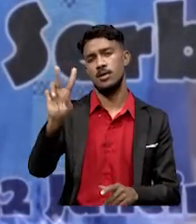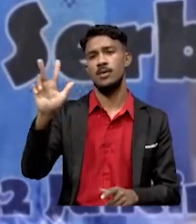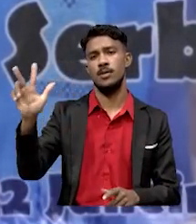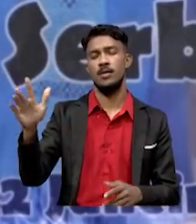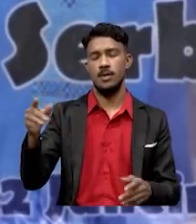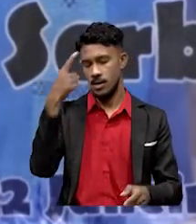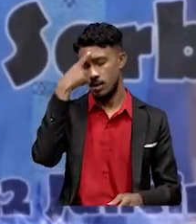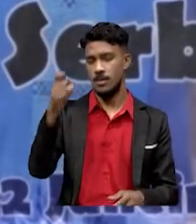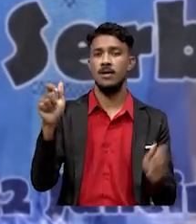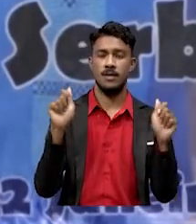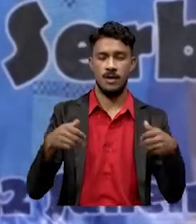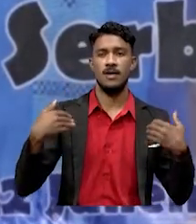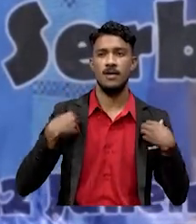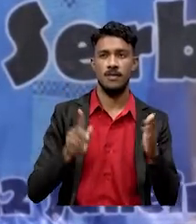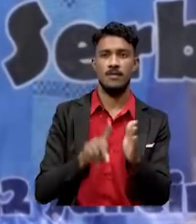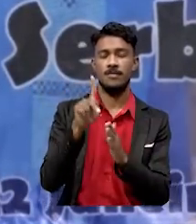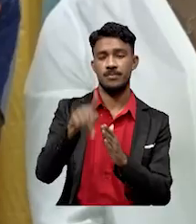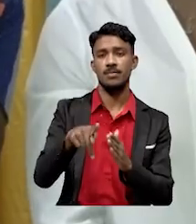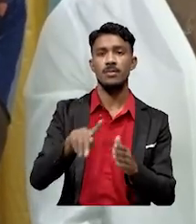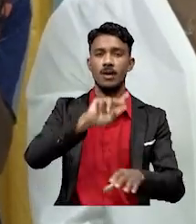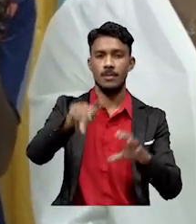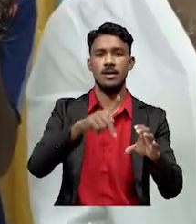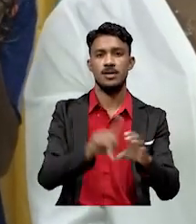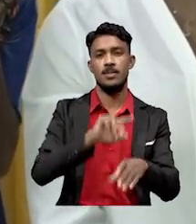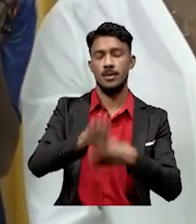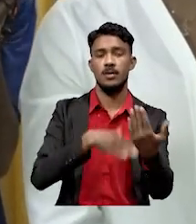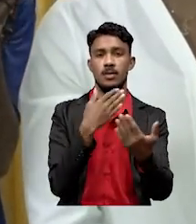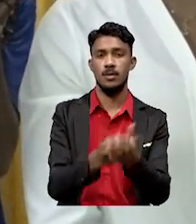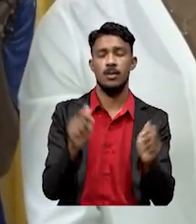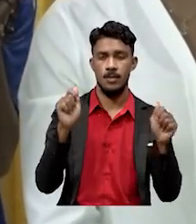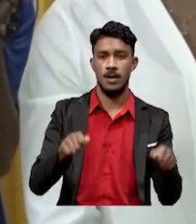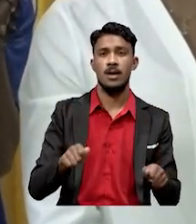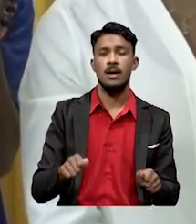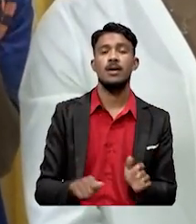tamanema fordalamos, participate bele hatone candidatura.